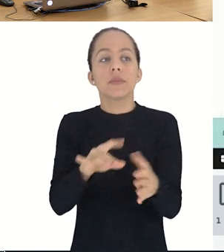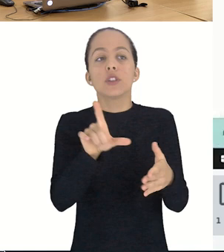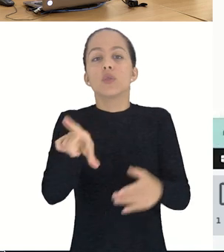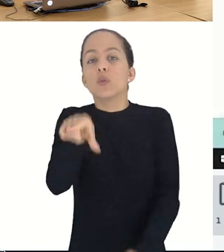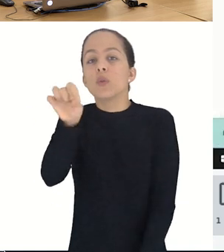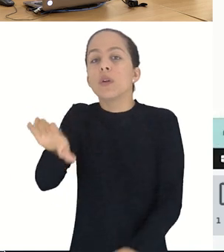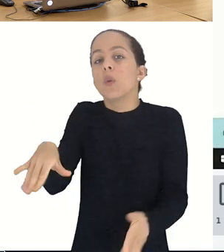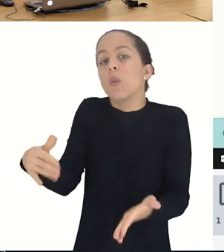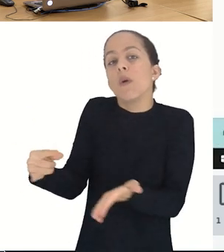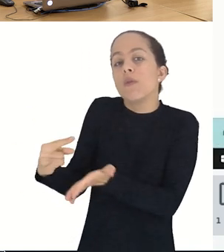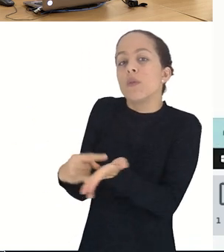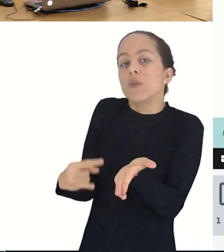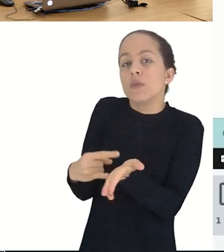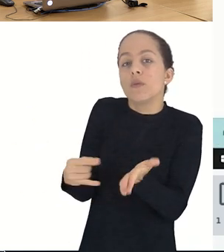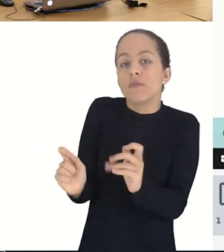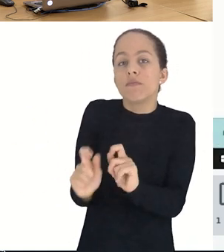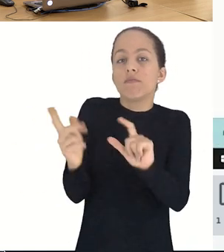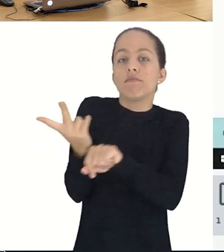Vamos escolher o arquivo.